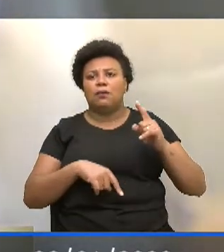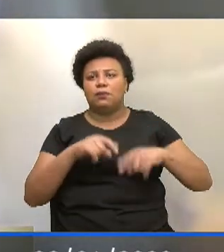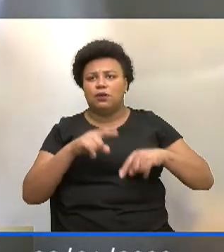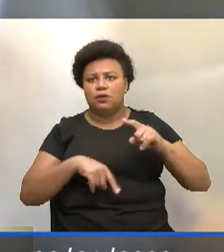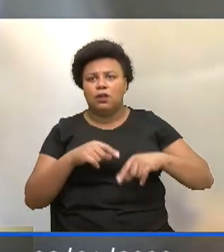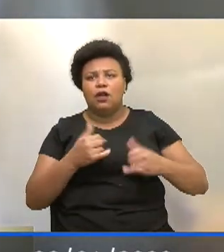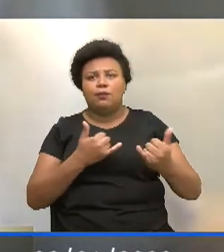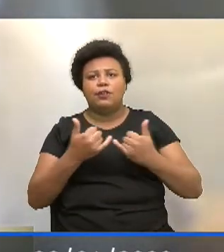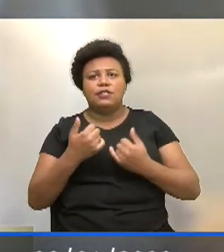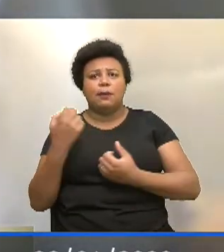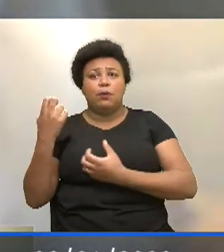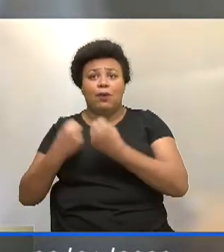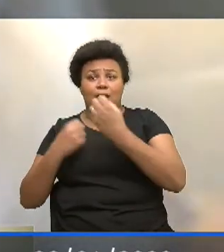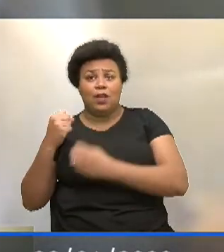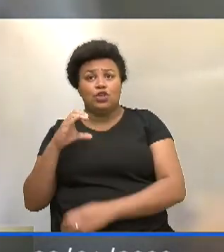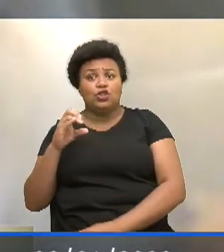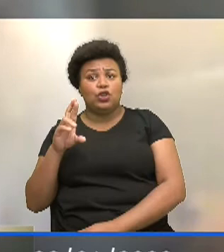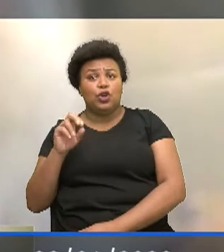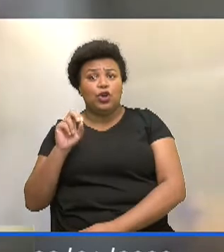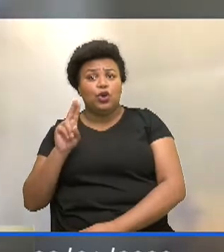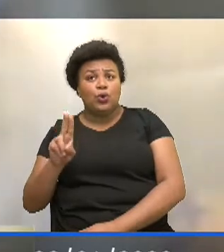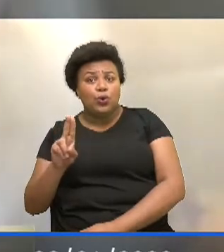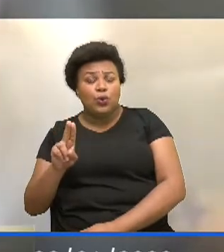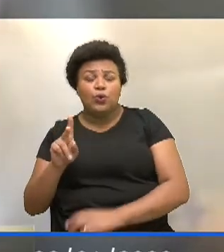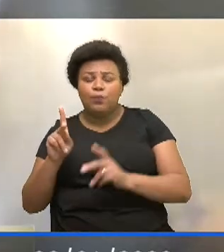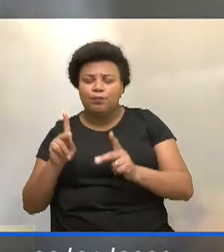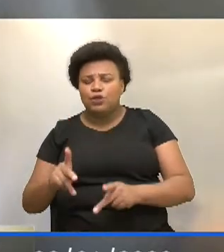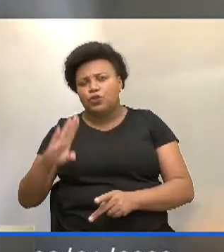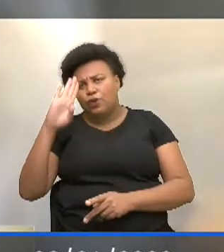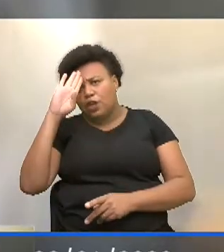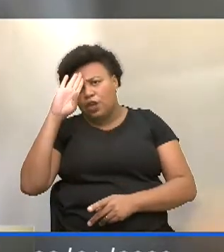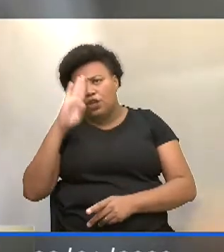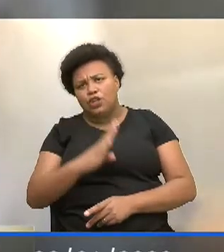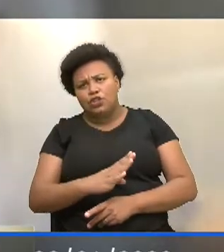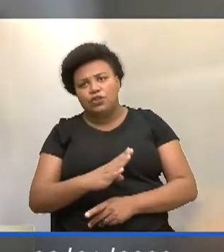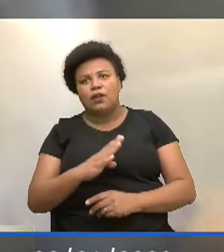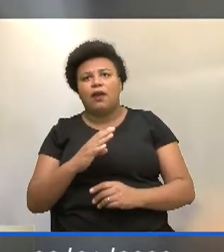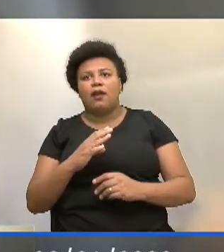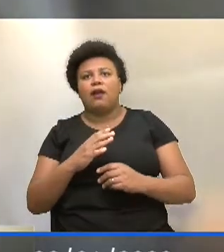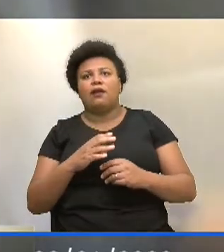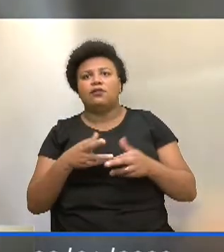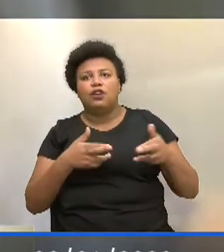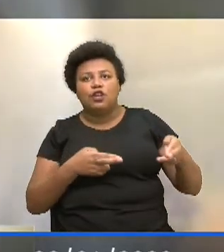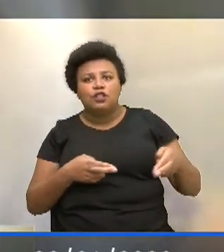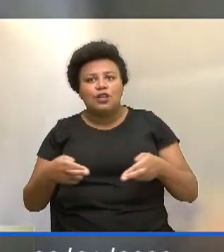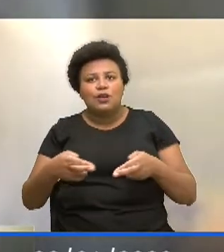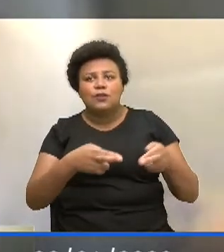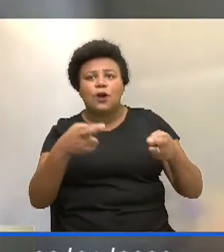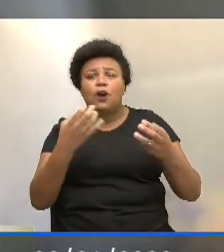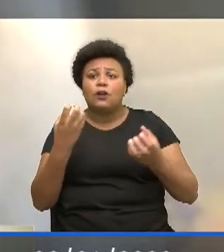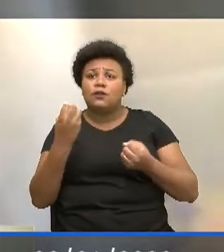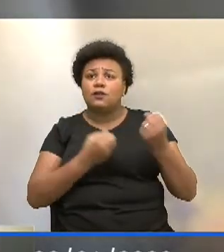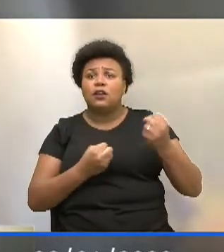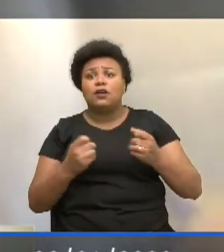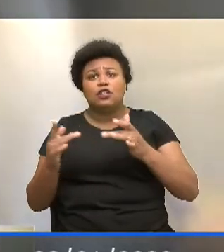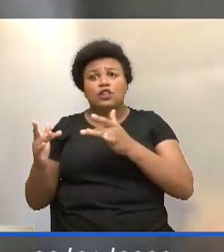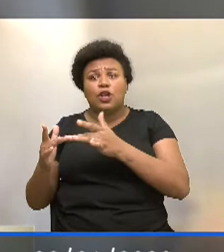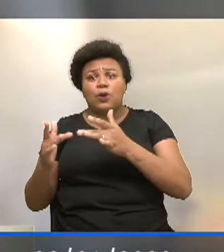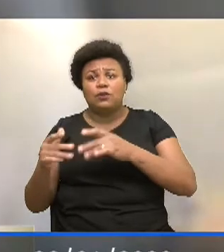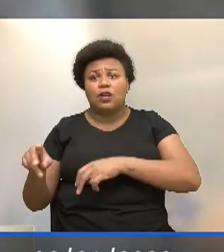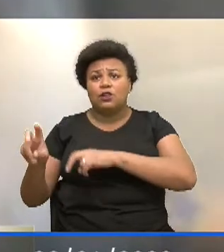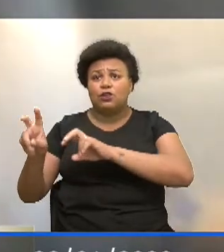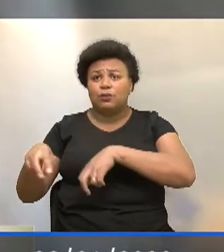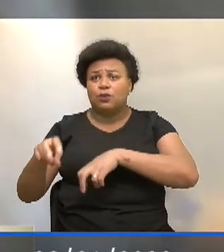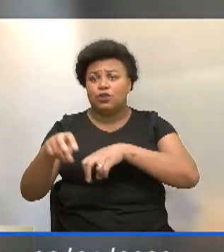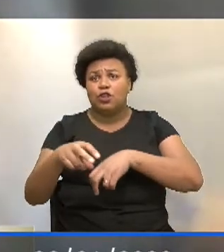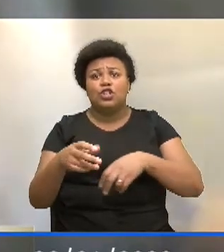caso do leite cru, por exemplo, né? Esse pessoal que vem diretamente das rotas de leite, que tem contato com produtores rurais, que